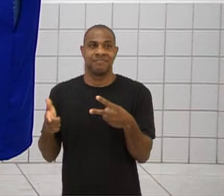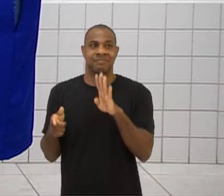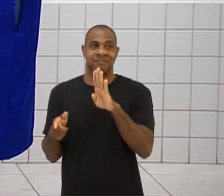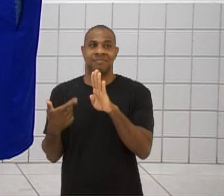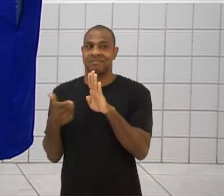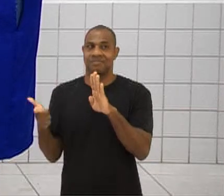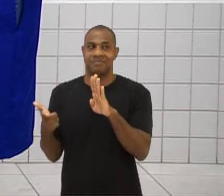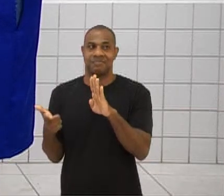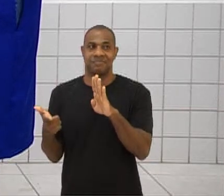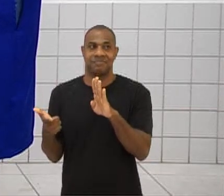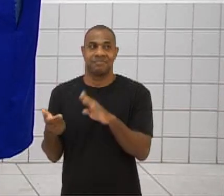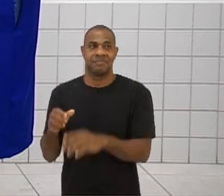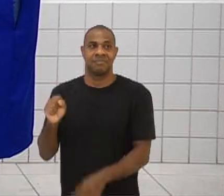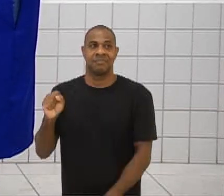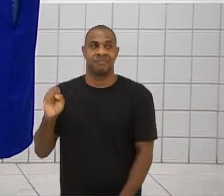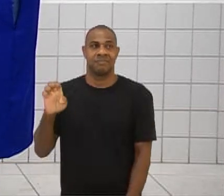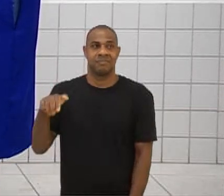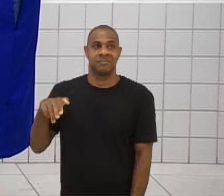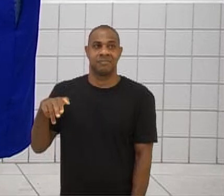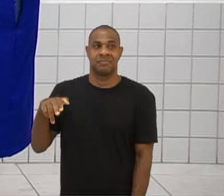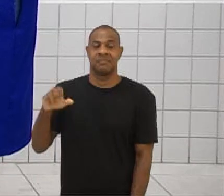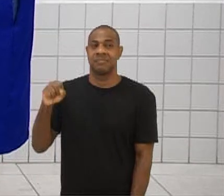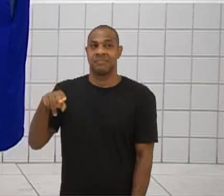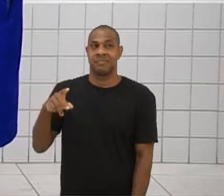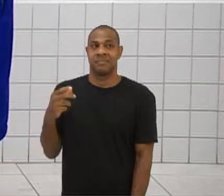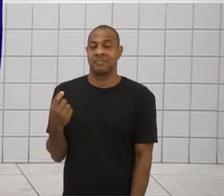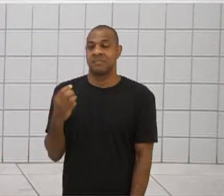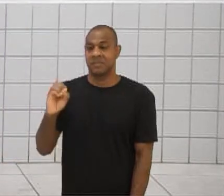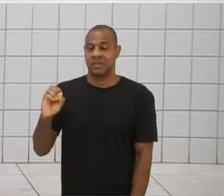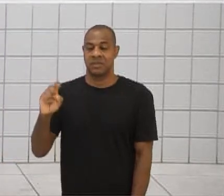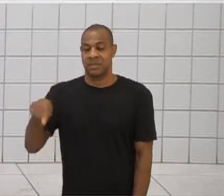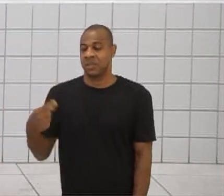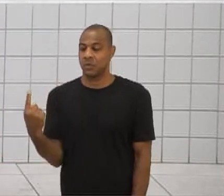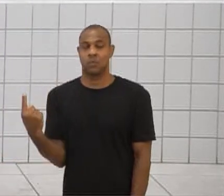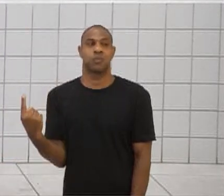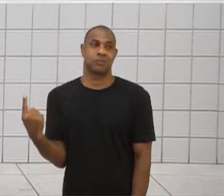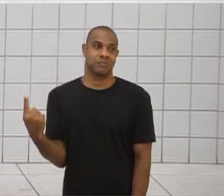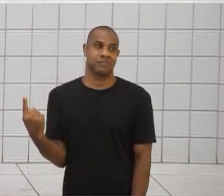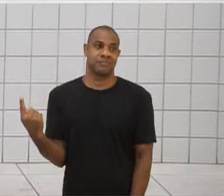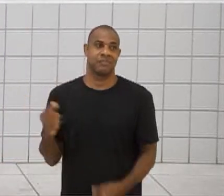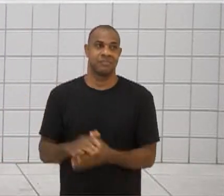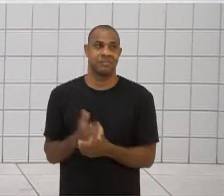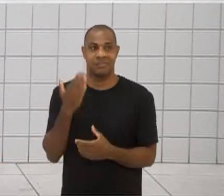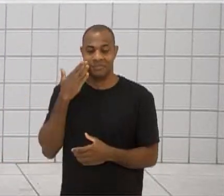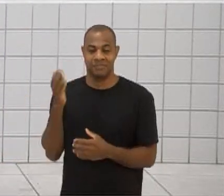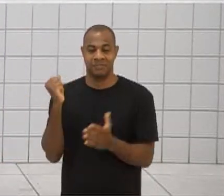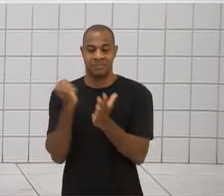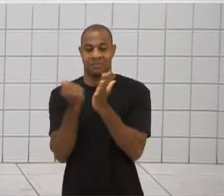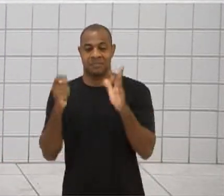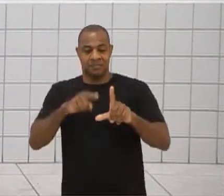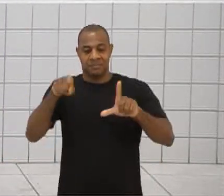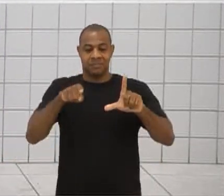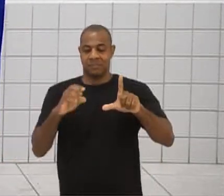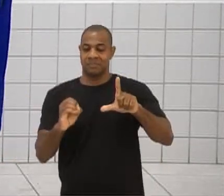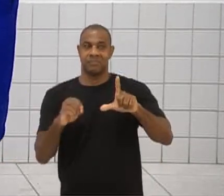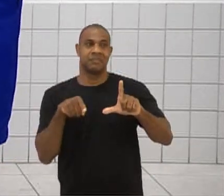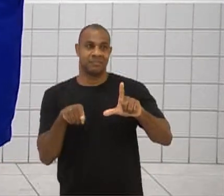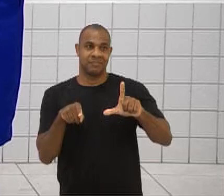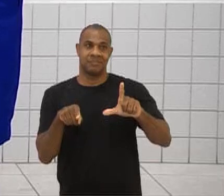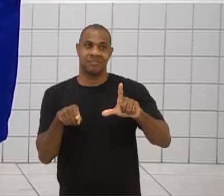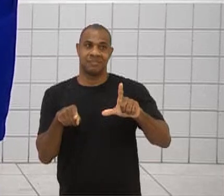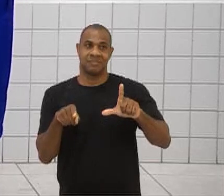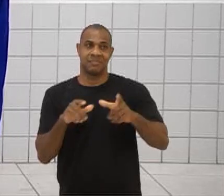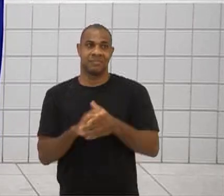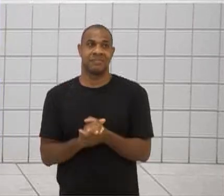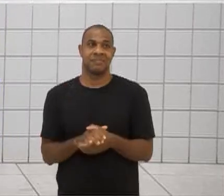seno de 0 é 1, vezes 2 é 2. E aqui está marcando no 0. Né? E isso, professora, já